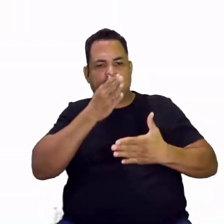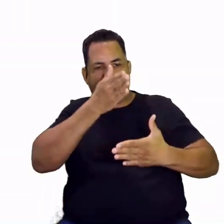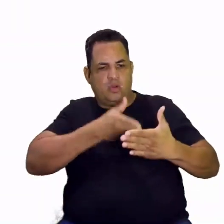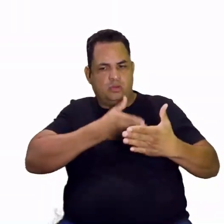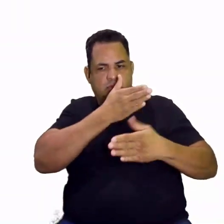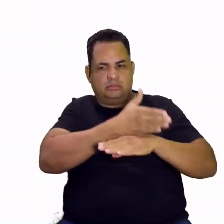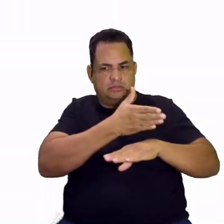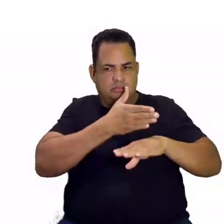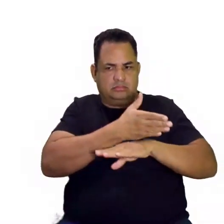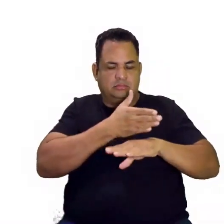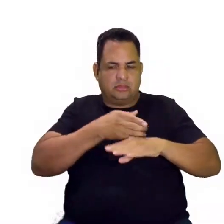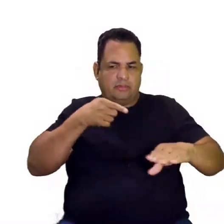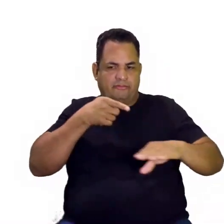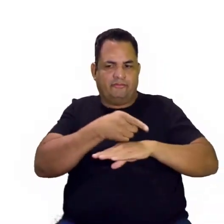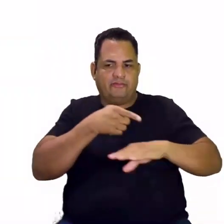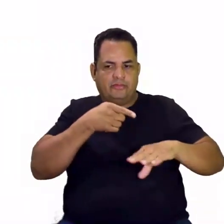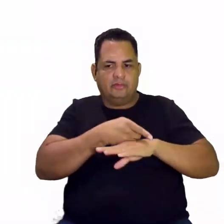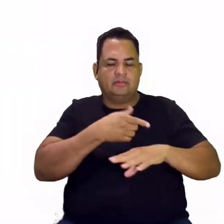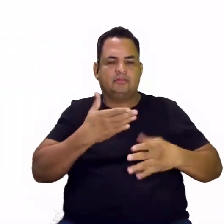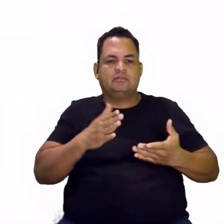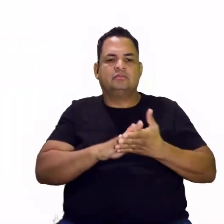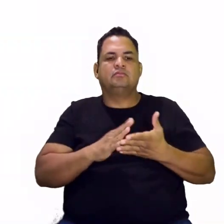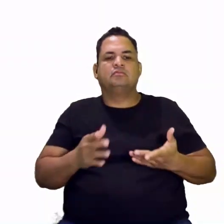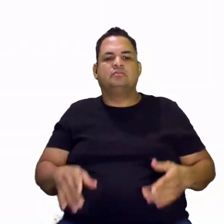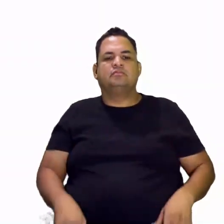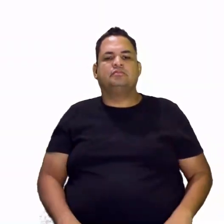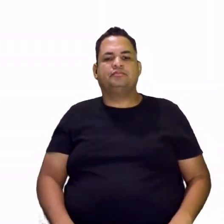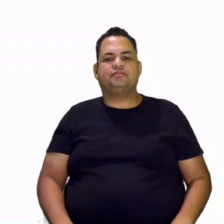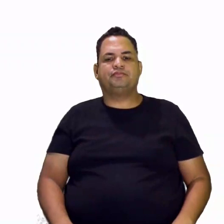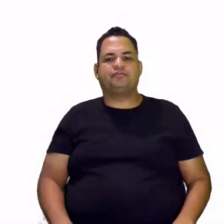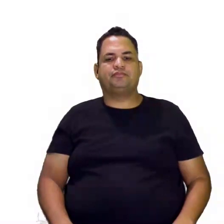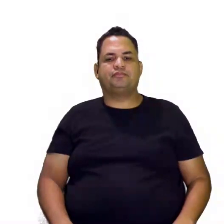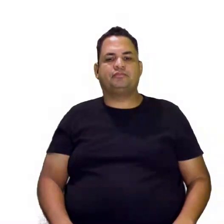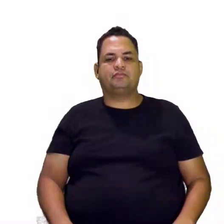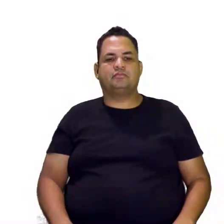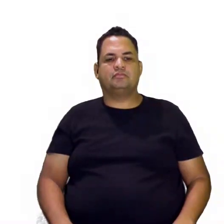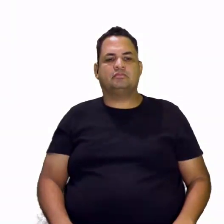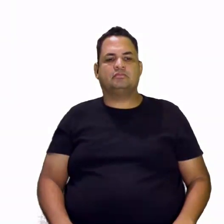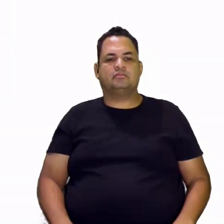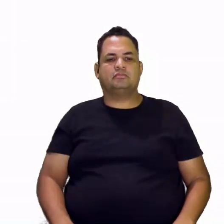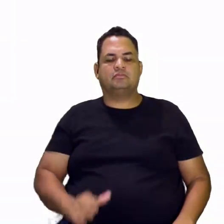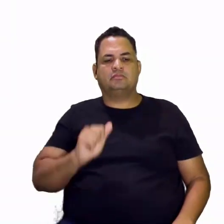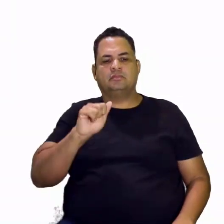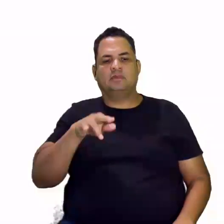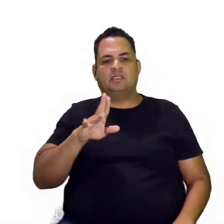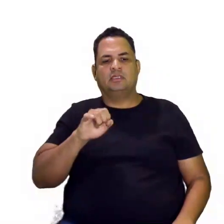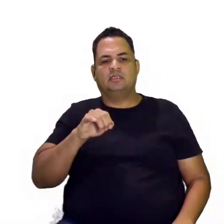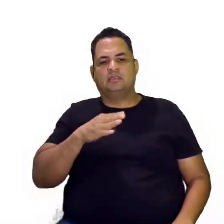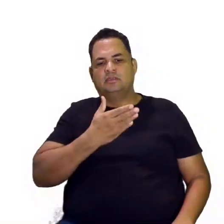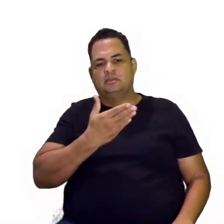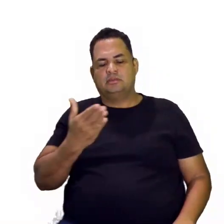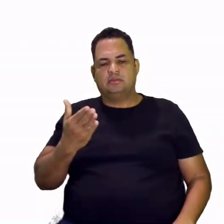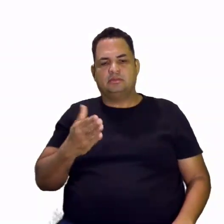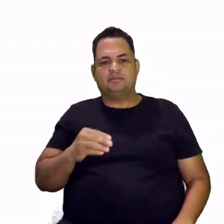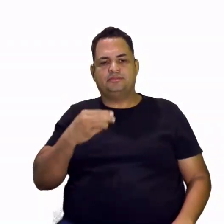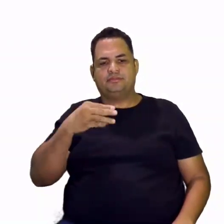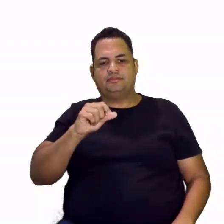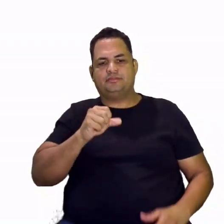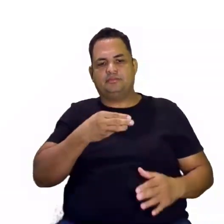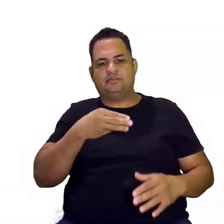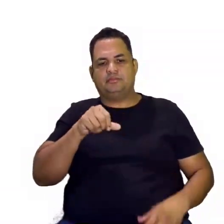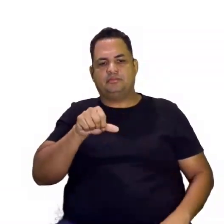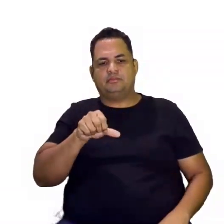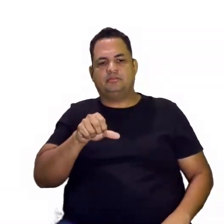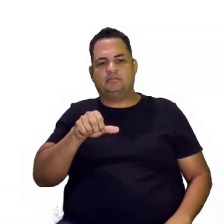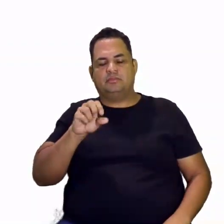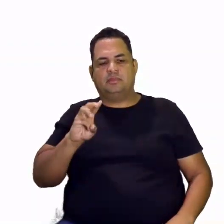para cortar, para perfurar, tá bom? Então eles usavam a dentição mesmo. O Australopithecus afarensis, de 3 a